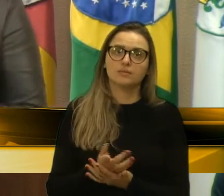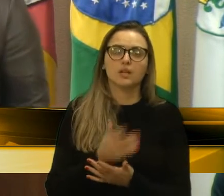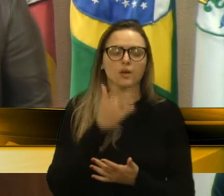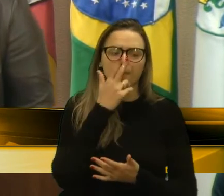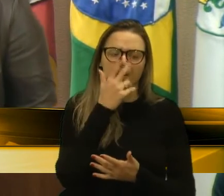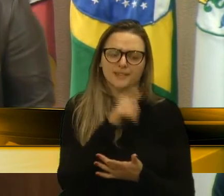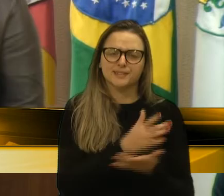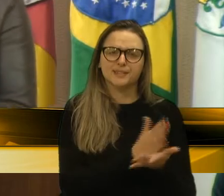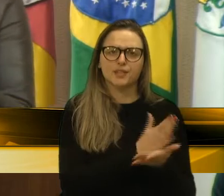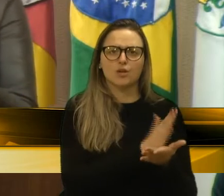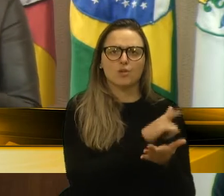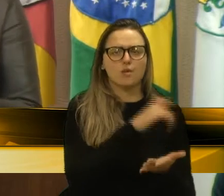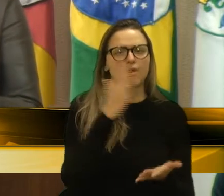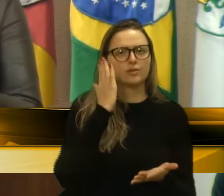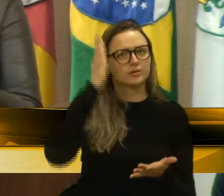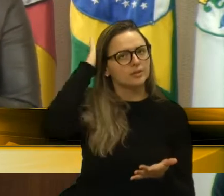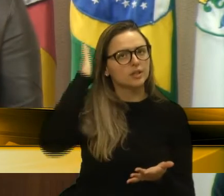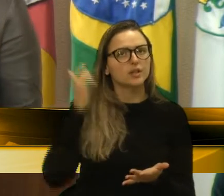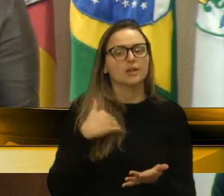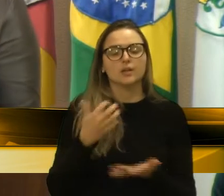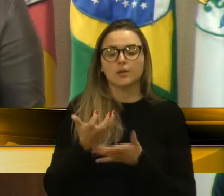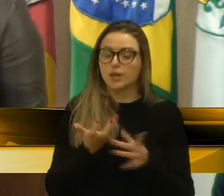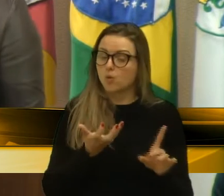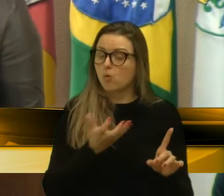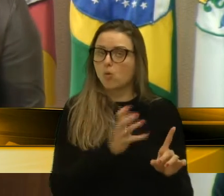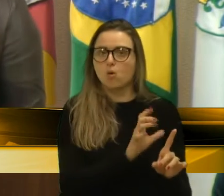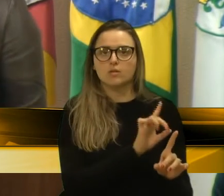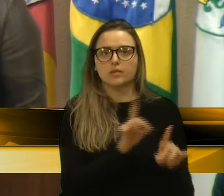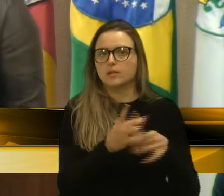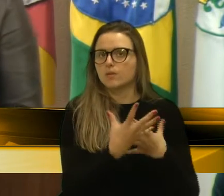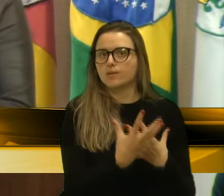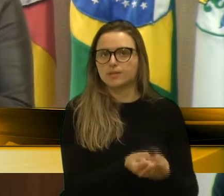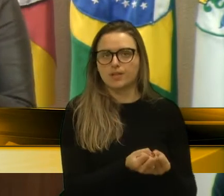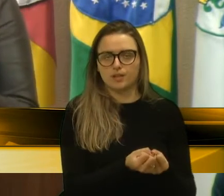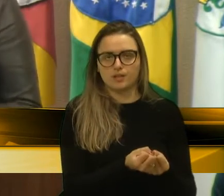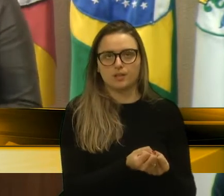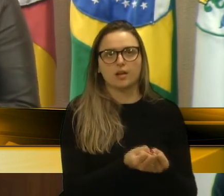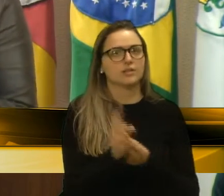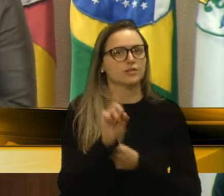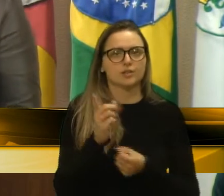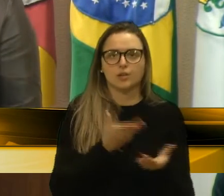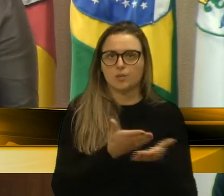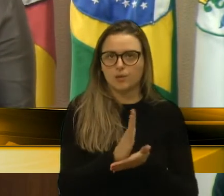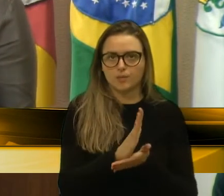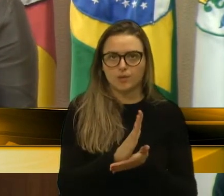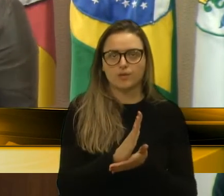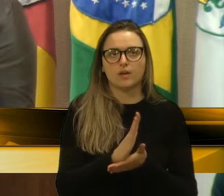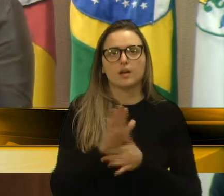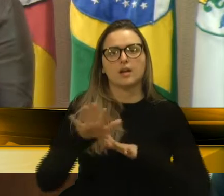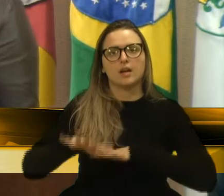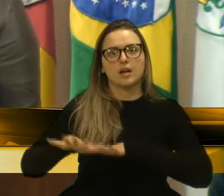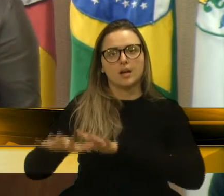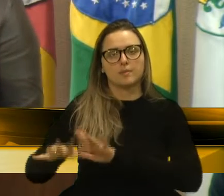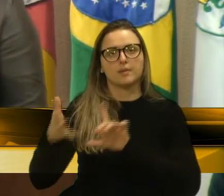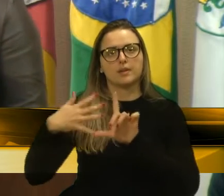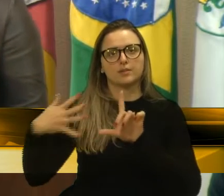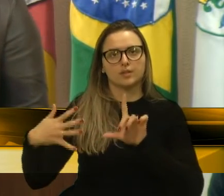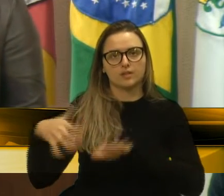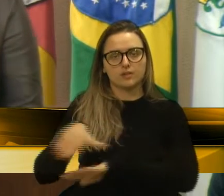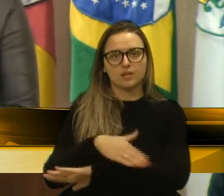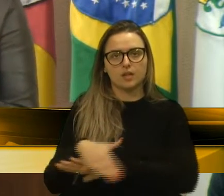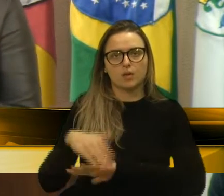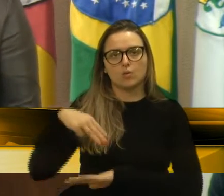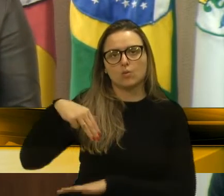o prefeito. Então, aqui quero repudiar essa decisão da prefeitura de não autorizar a realização da Parada Livre na Marquês. É